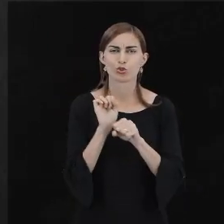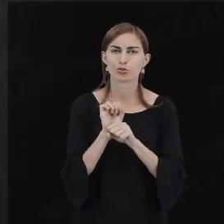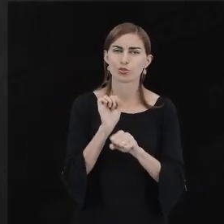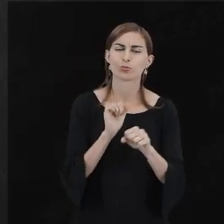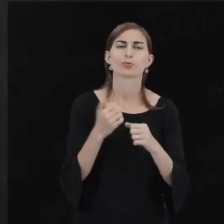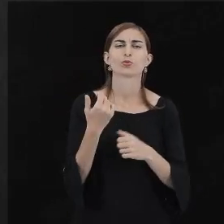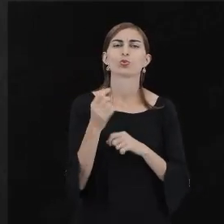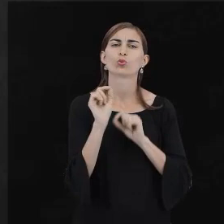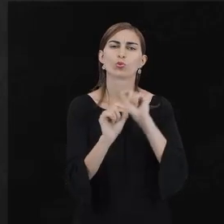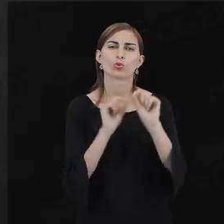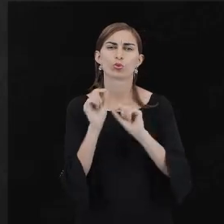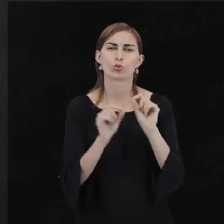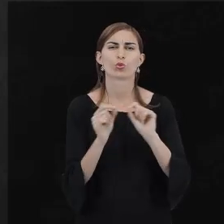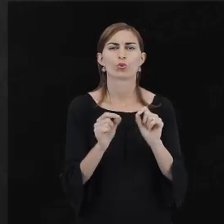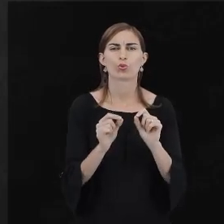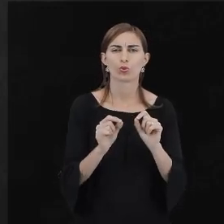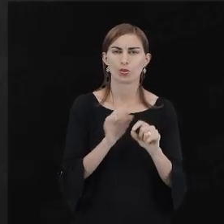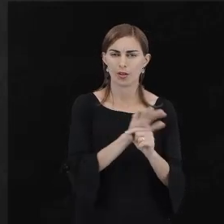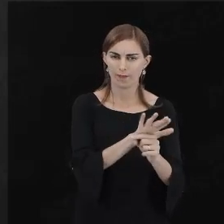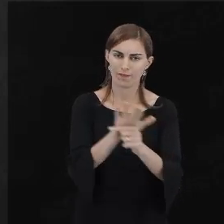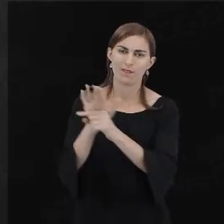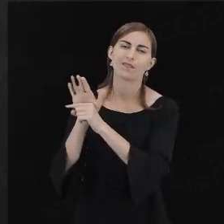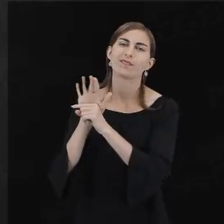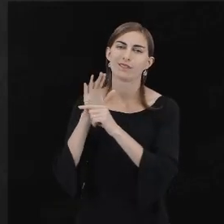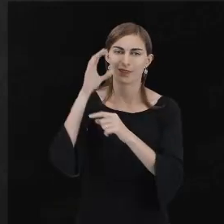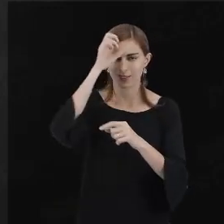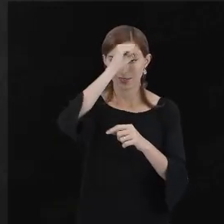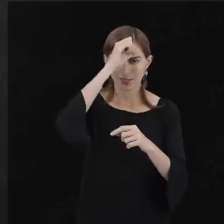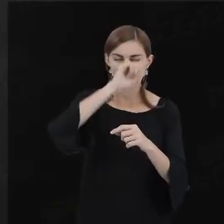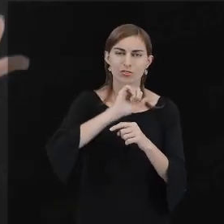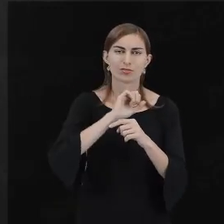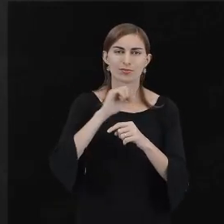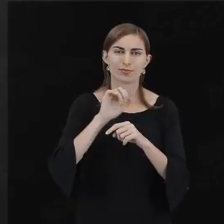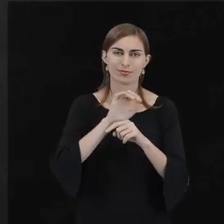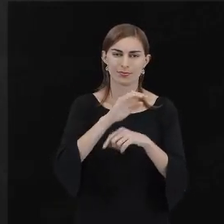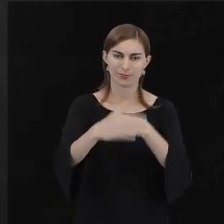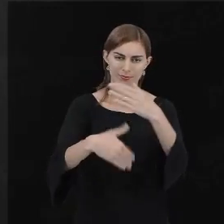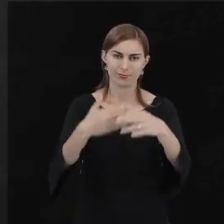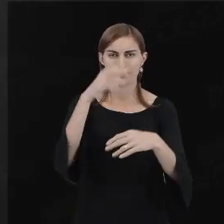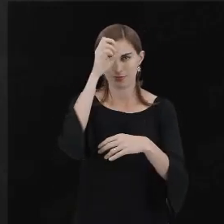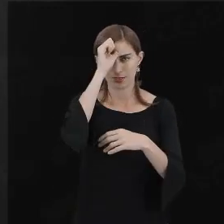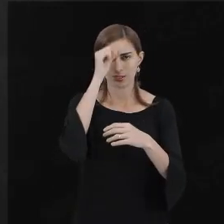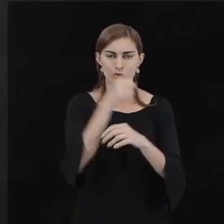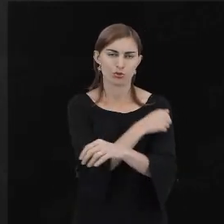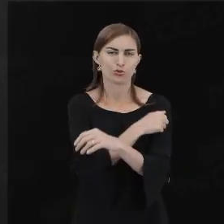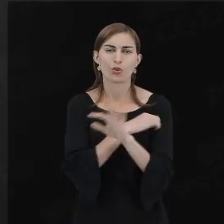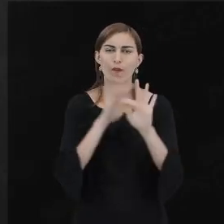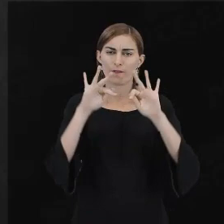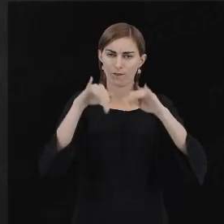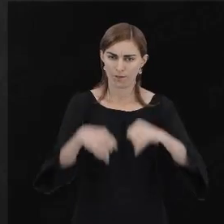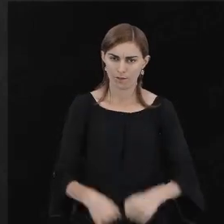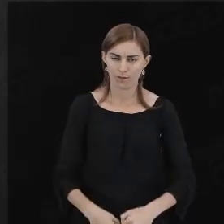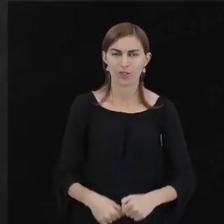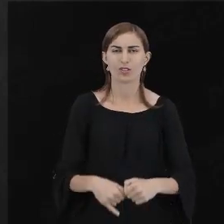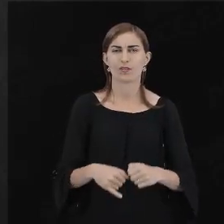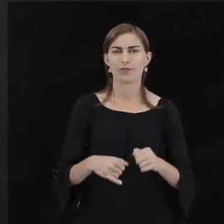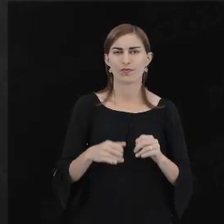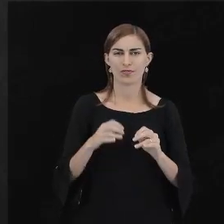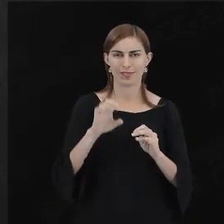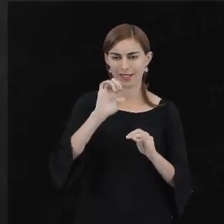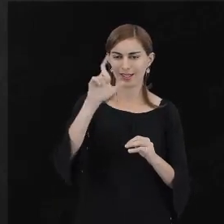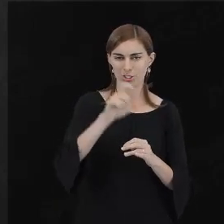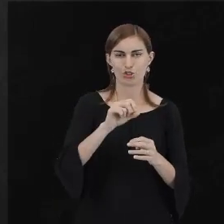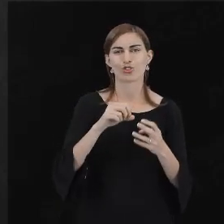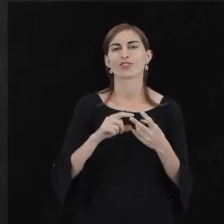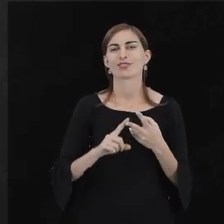resolutividade e o enfrentamento dos conflitos que acontecem no grupo, normalmente em todas as salas de aula, né,